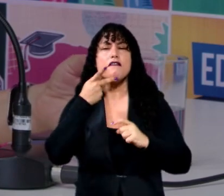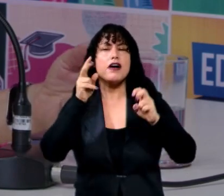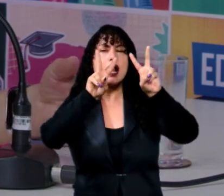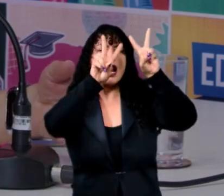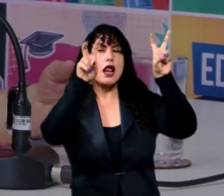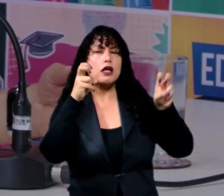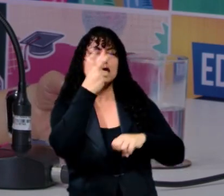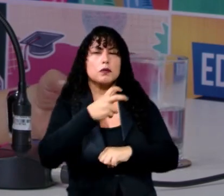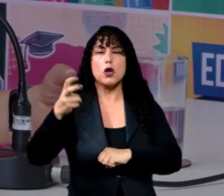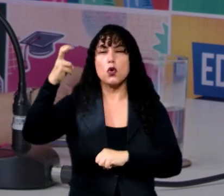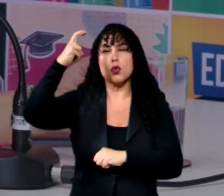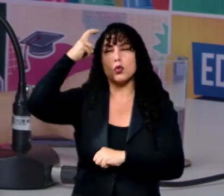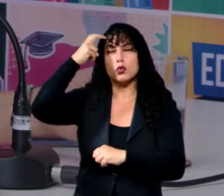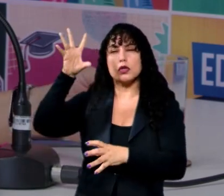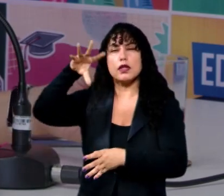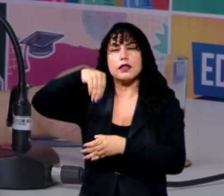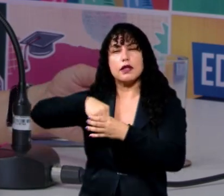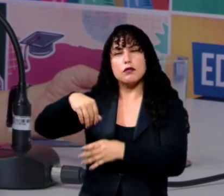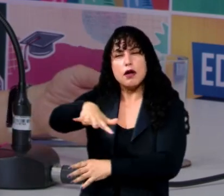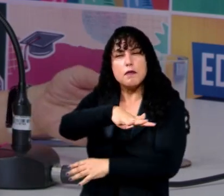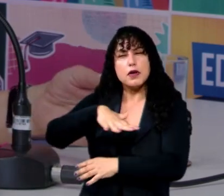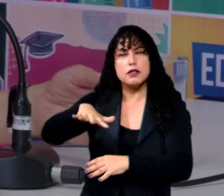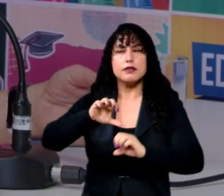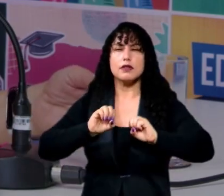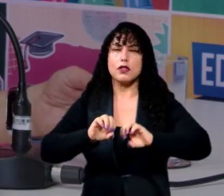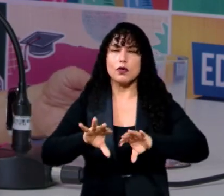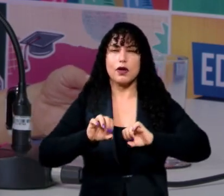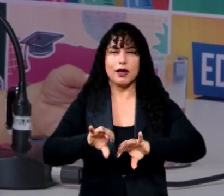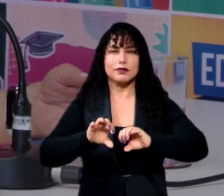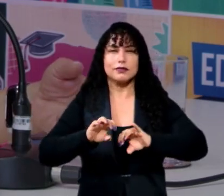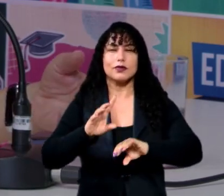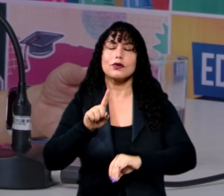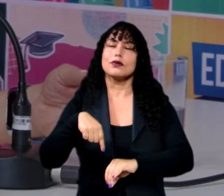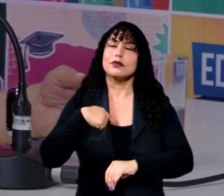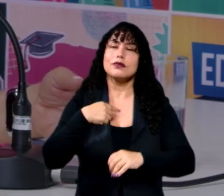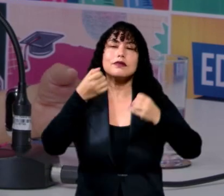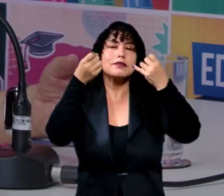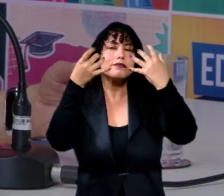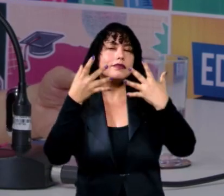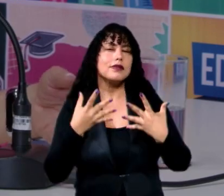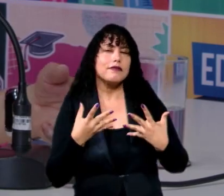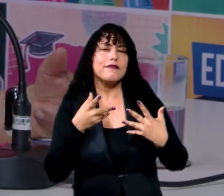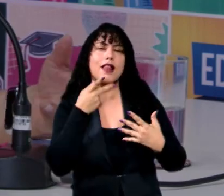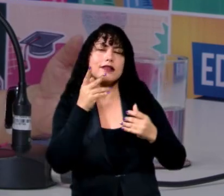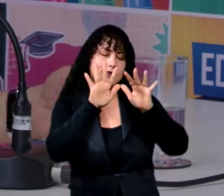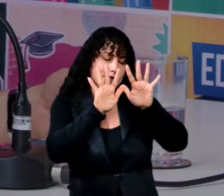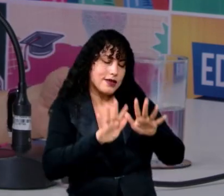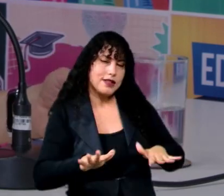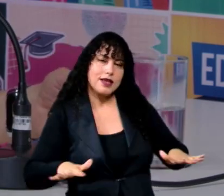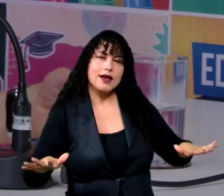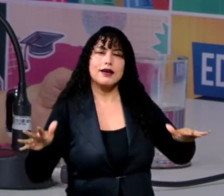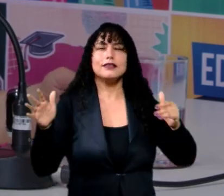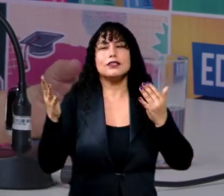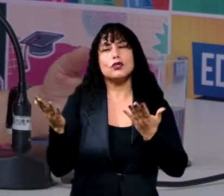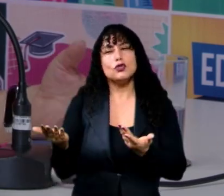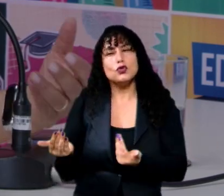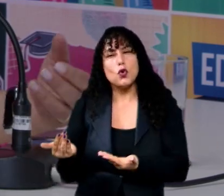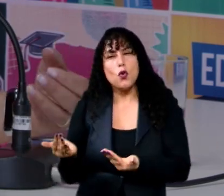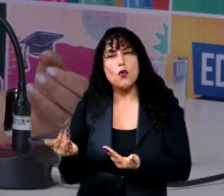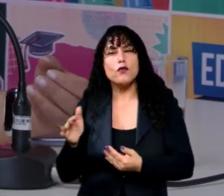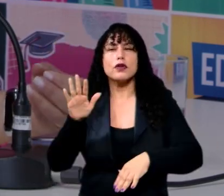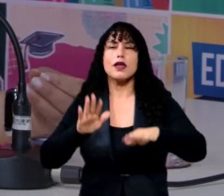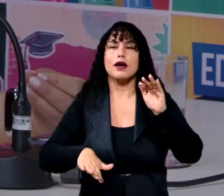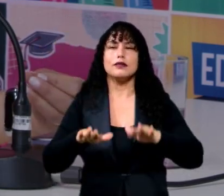a cultura dentro de um ambiente educacional, nós estamos falando de crianças, de jovens, que